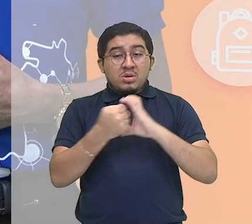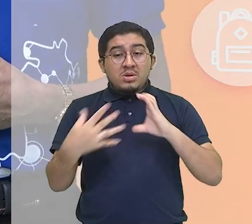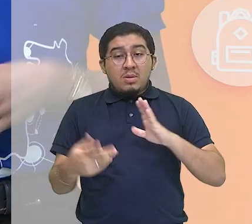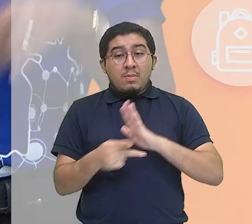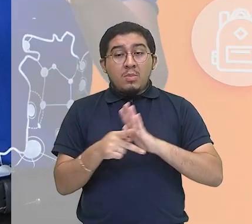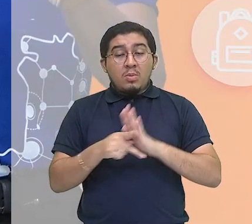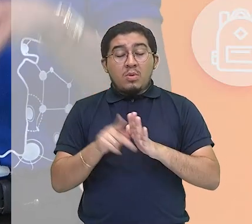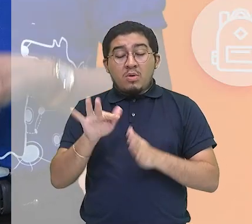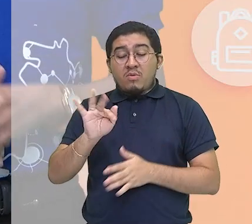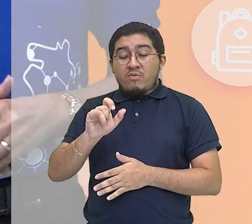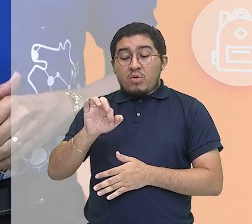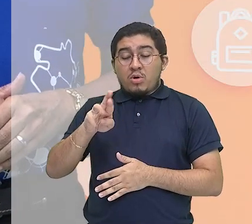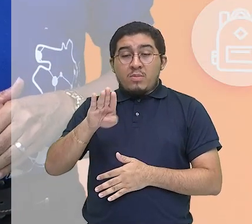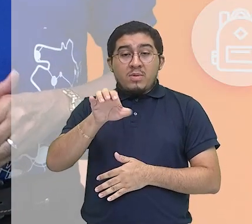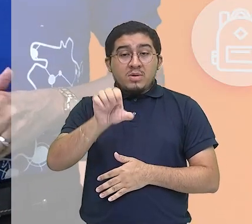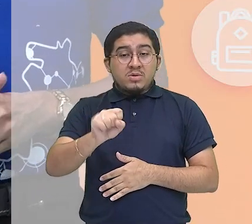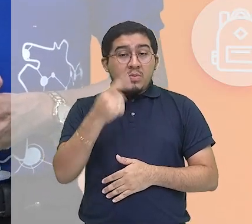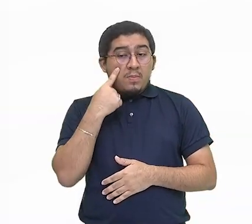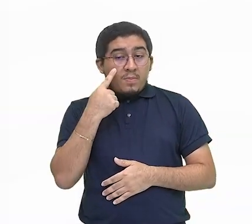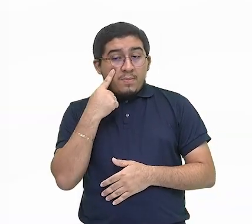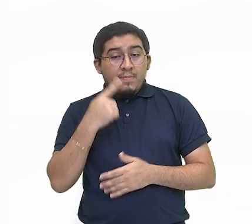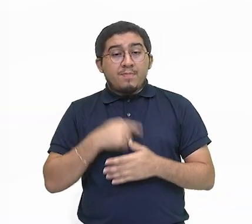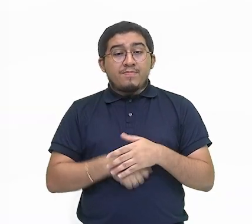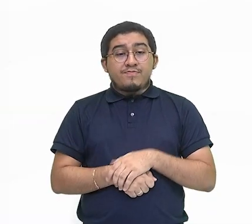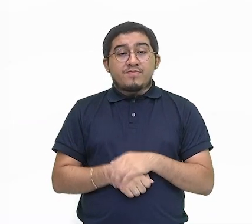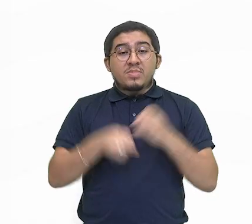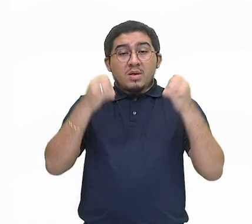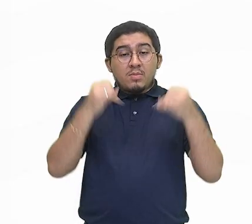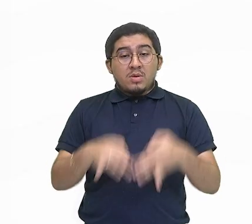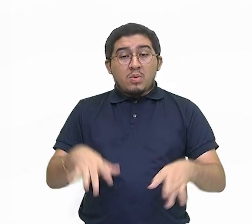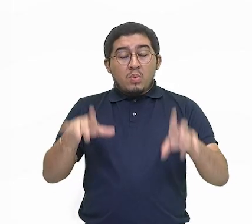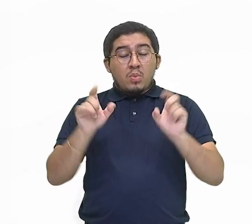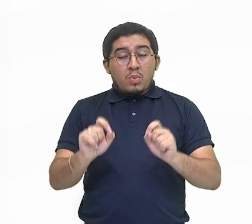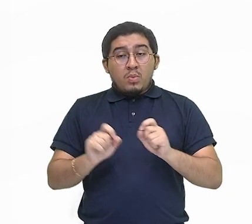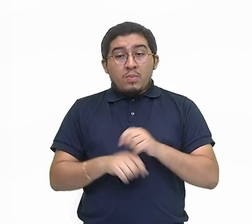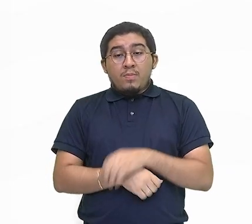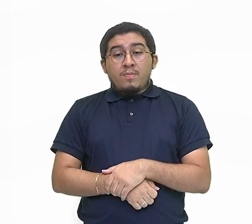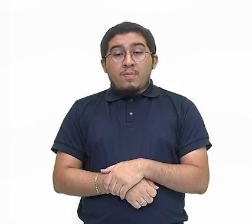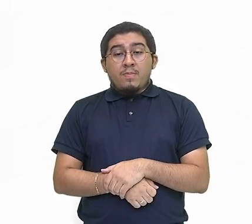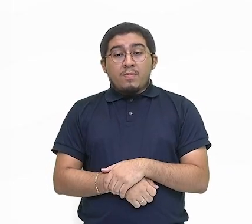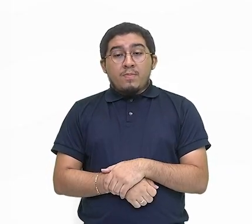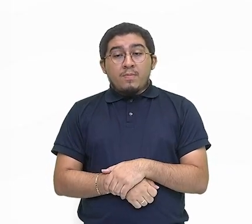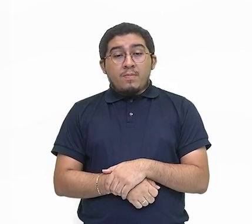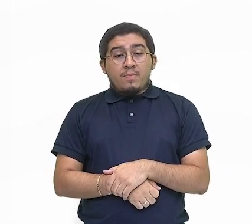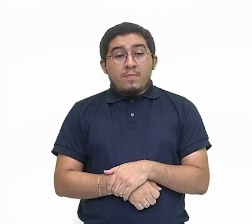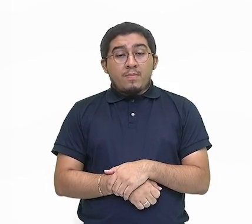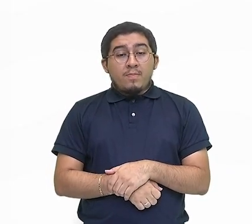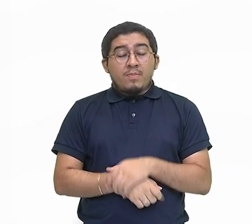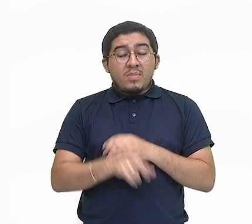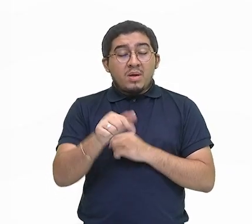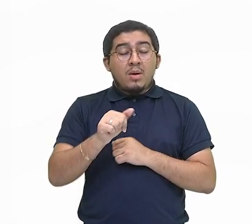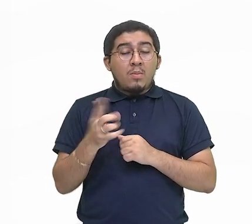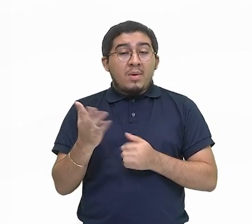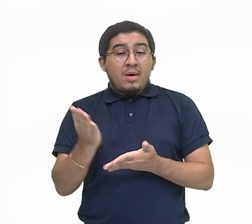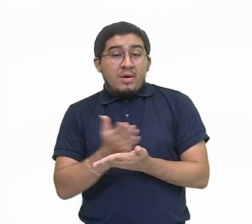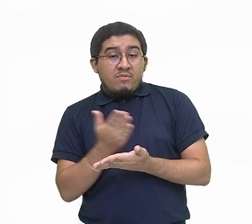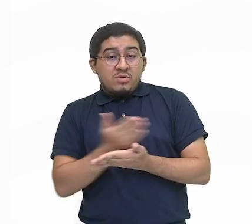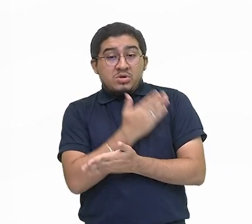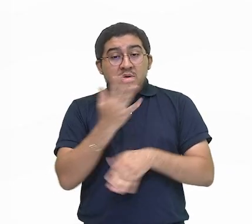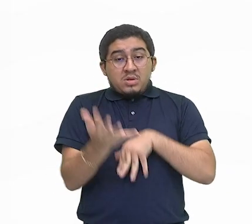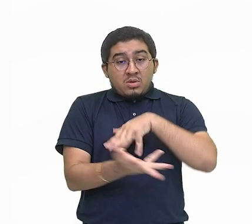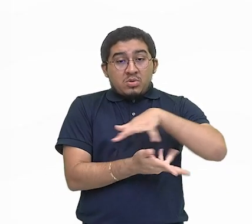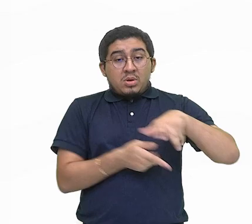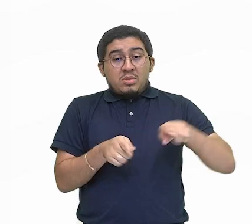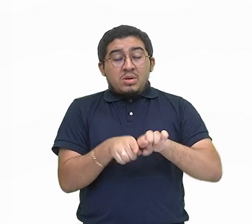revista Forbes, olha que interessante, ela diz o seguinte, a revista Forbes, gente, é uma revista internacional e ela é